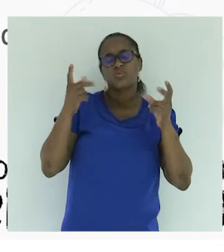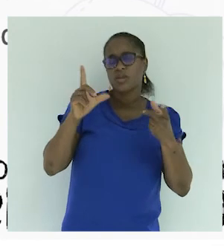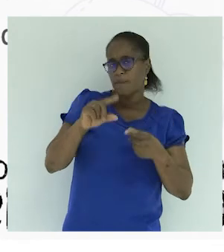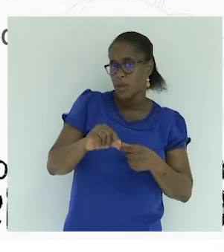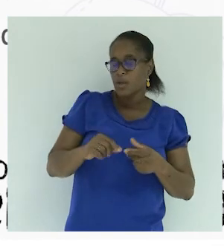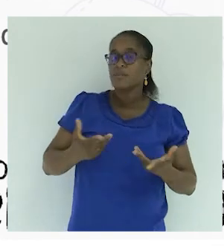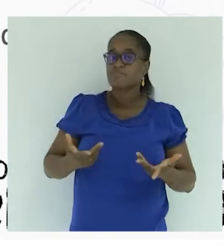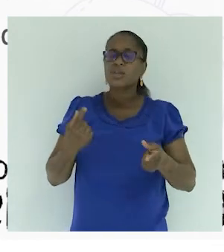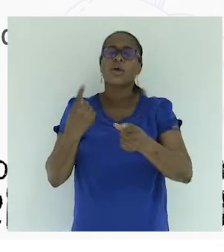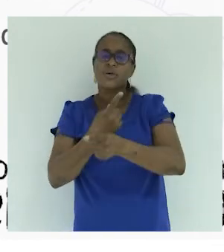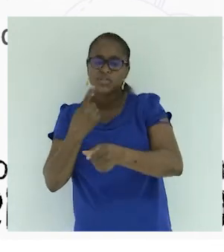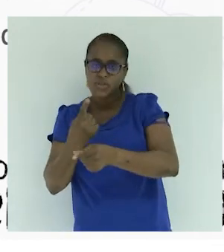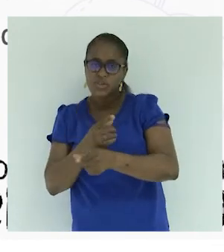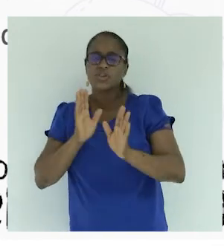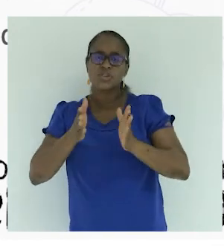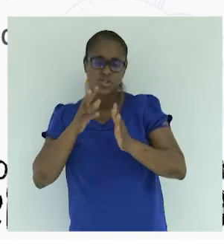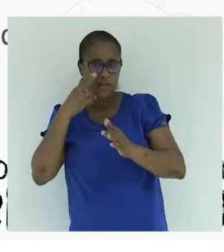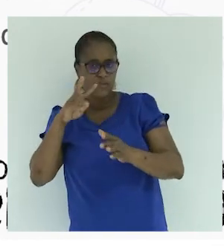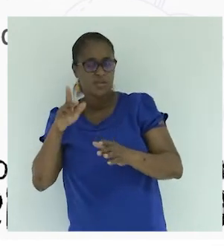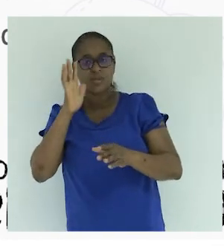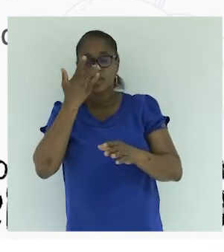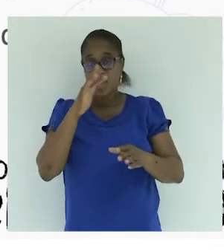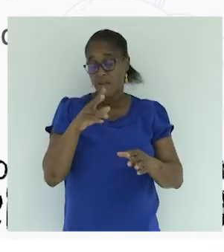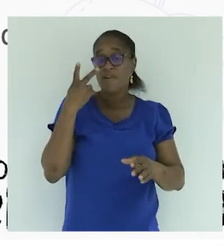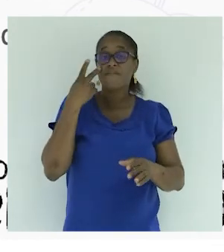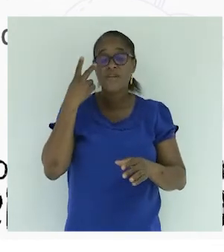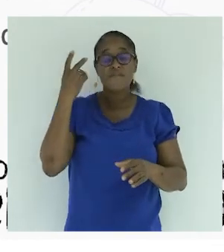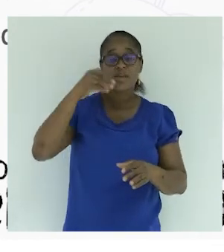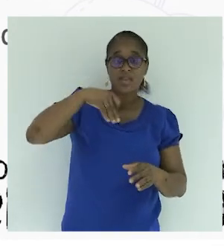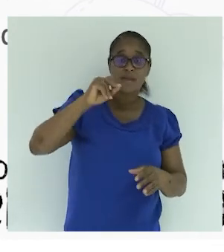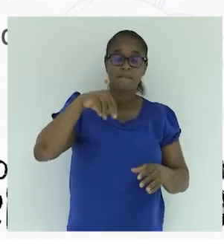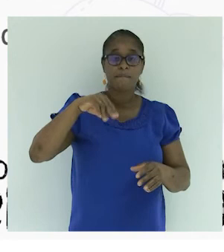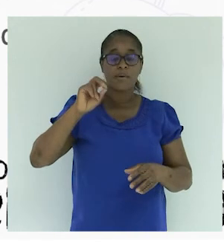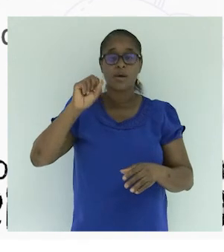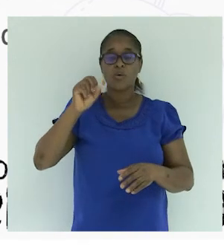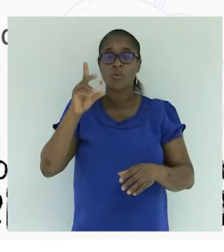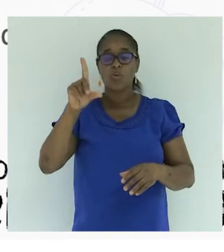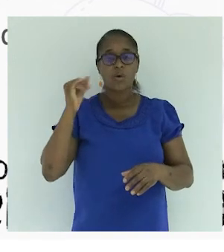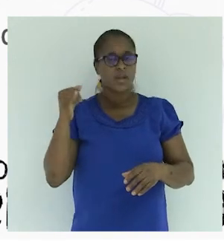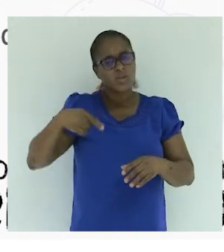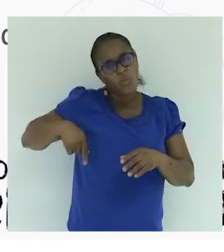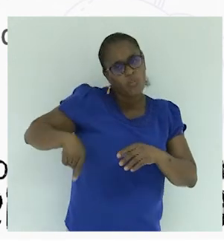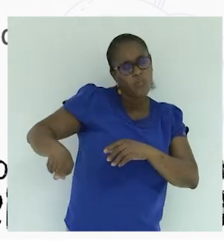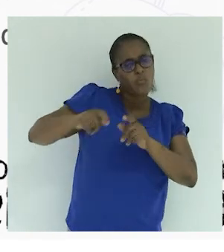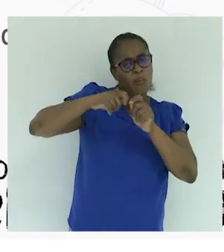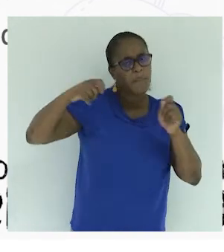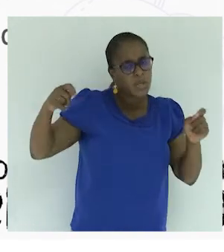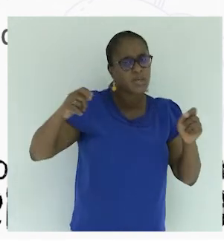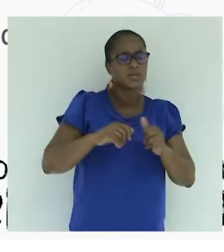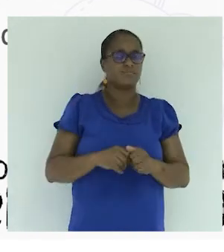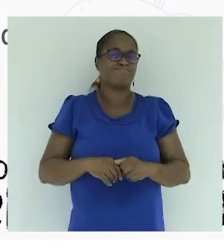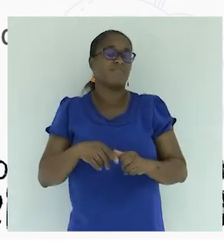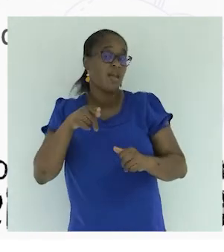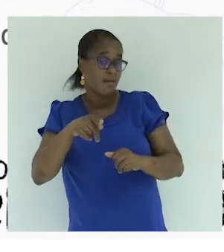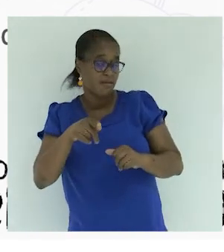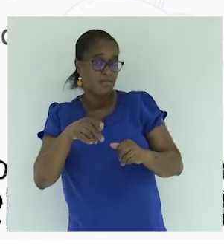também, características. Nós já vimos que em África vive o pangolim de cauda comprida e ali o texto,